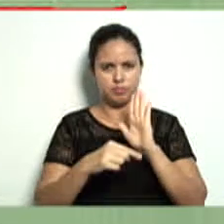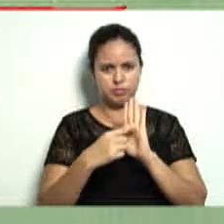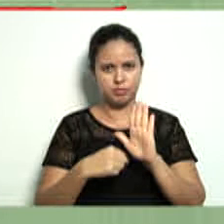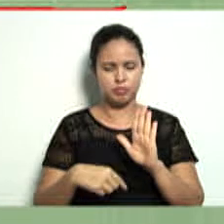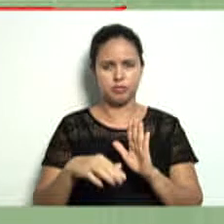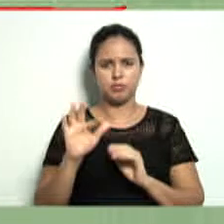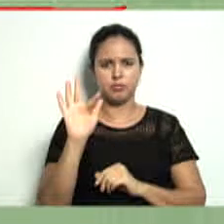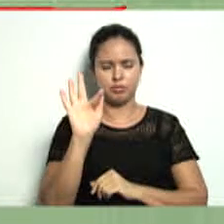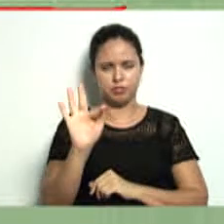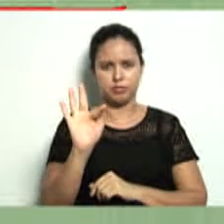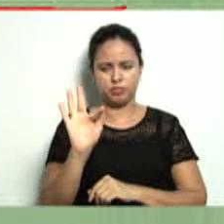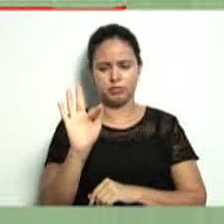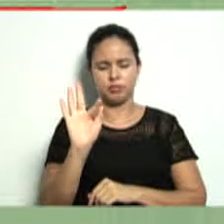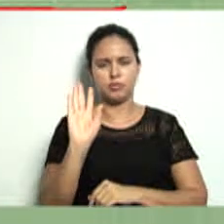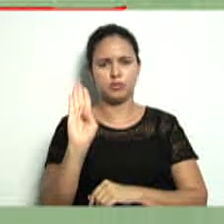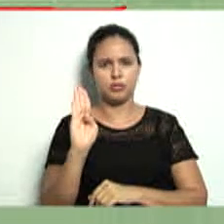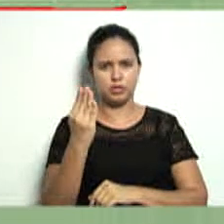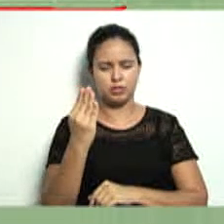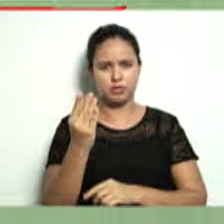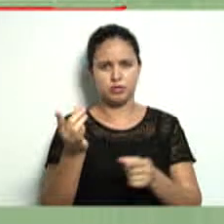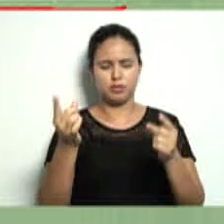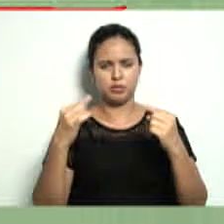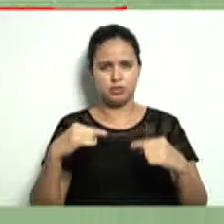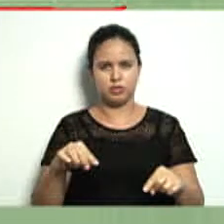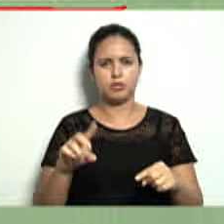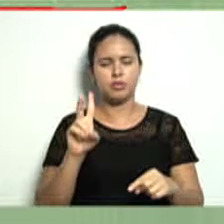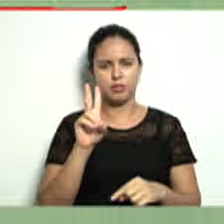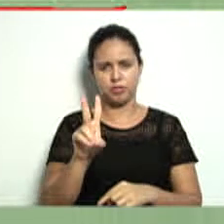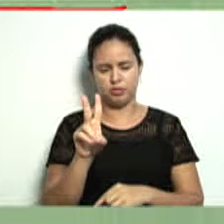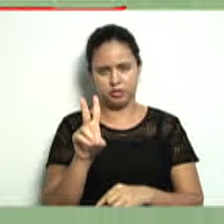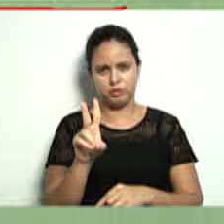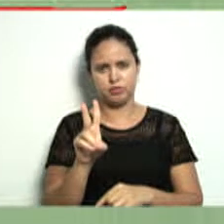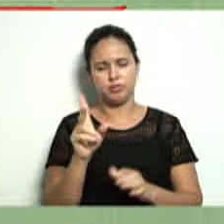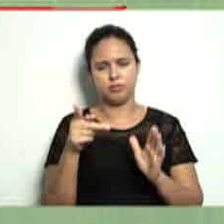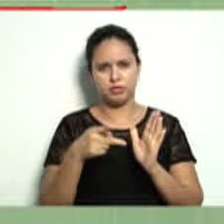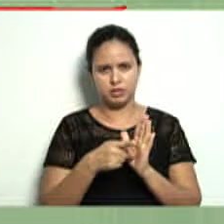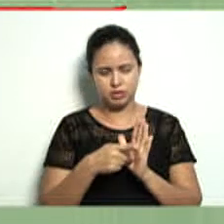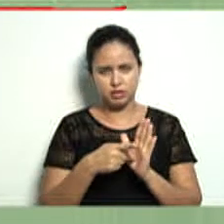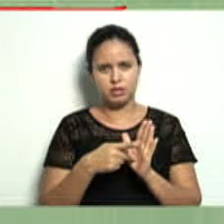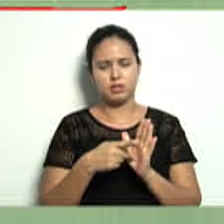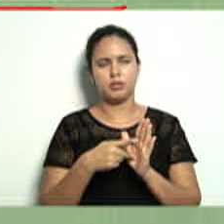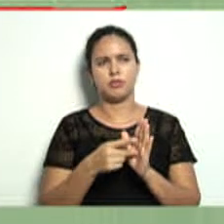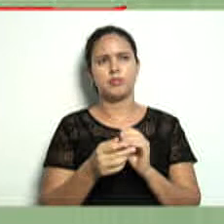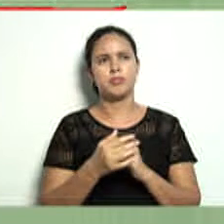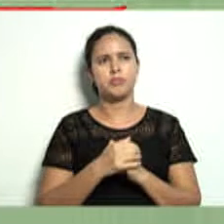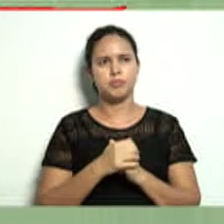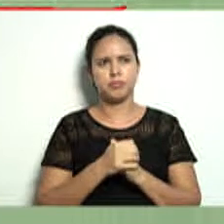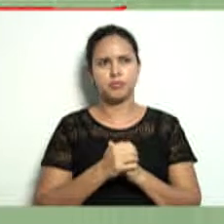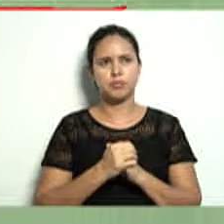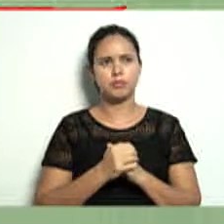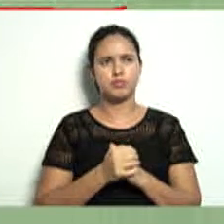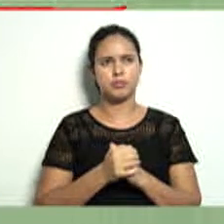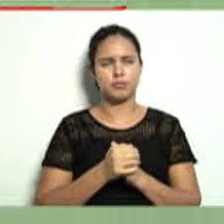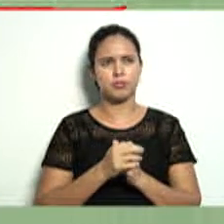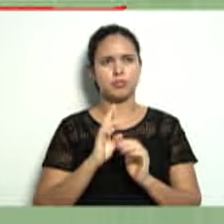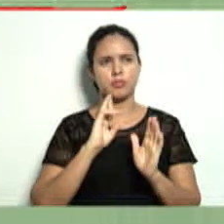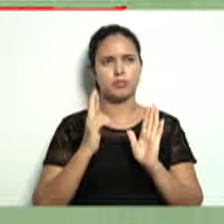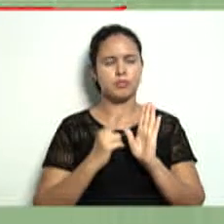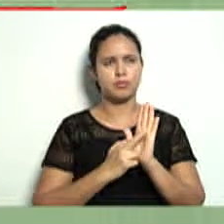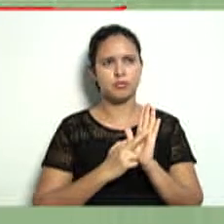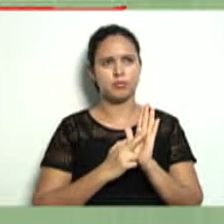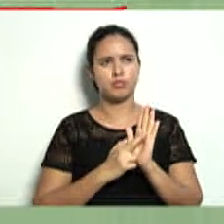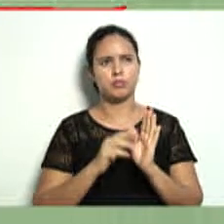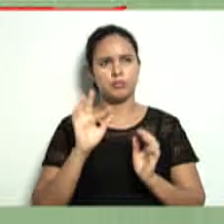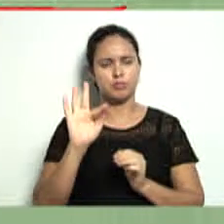de falso F. E na última V de verdadeiro. Marcaram, vamos aqui. Pode marcar aí. F. E V. E